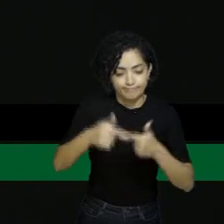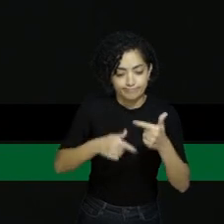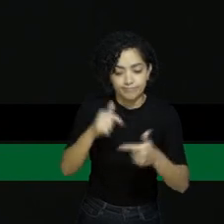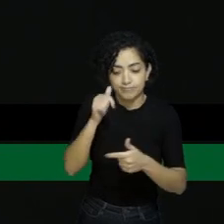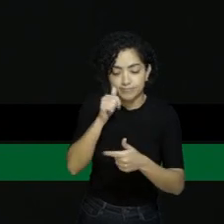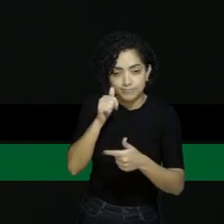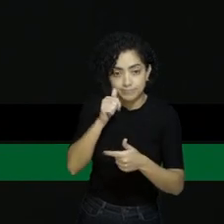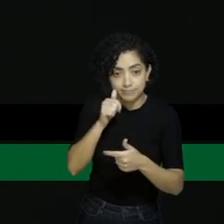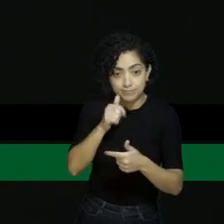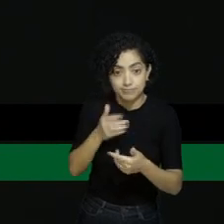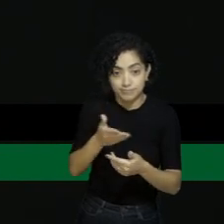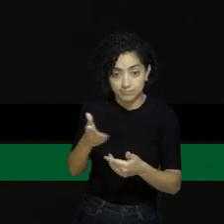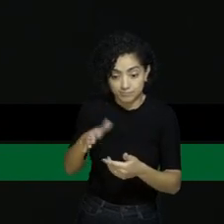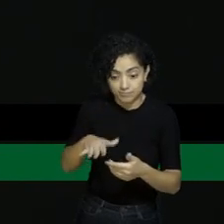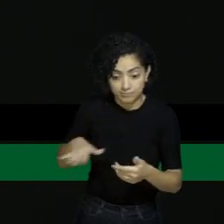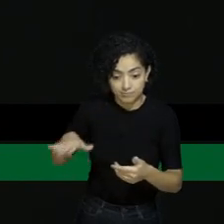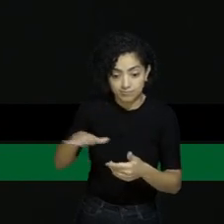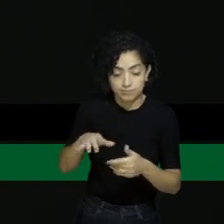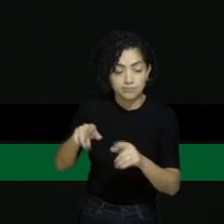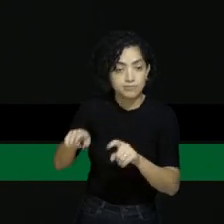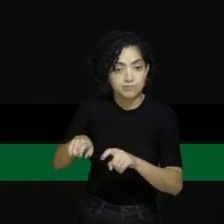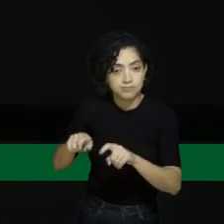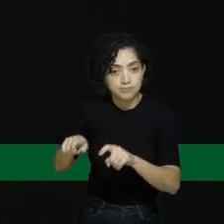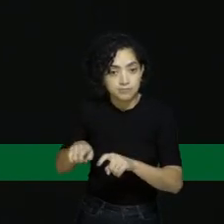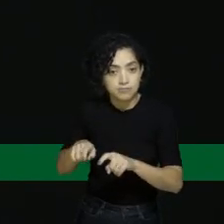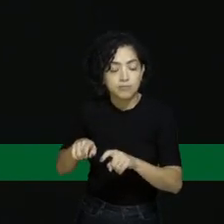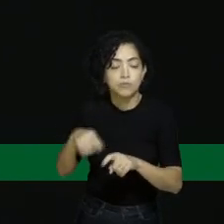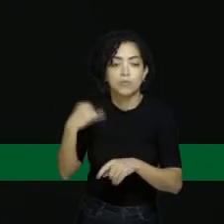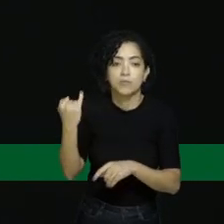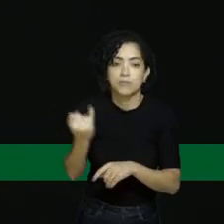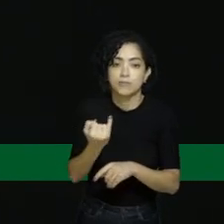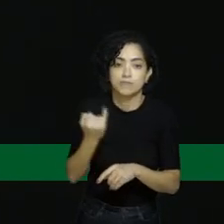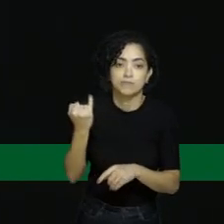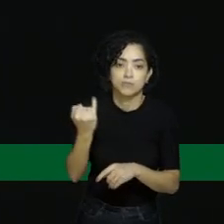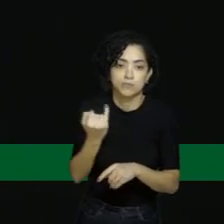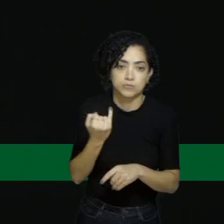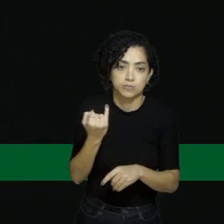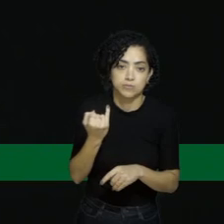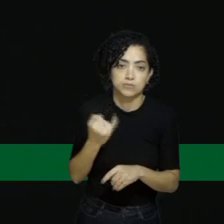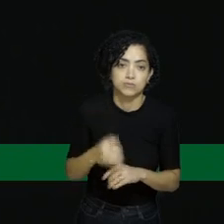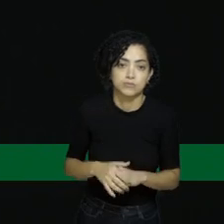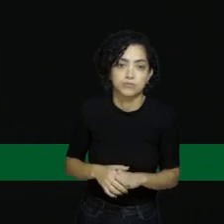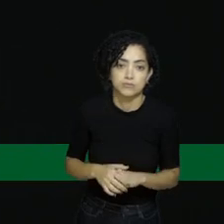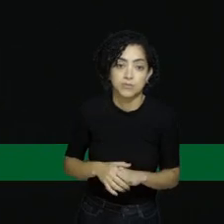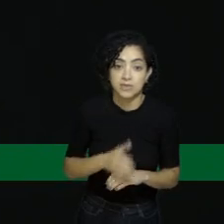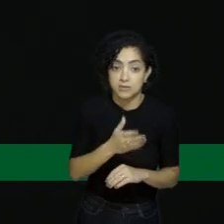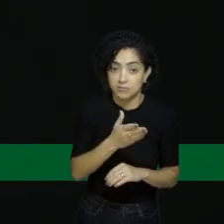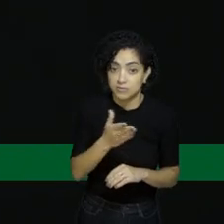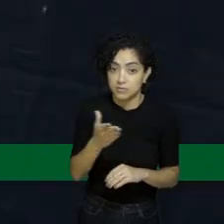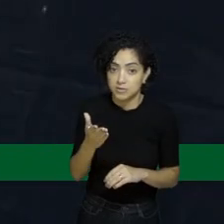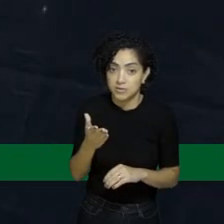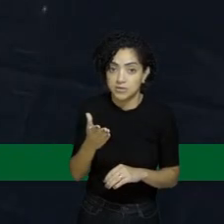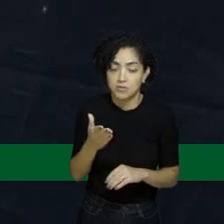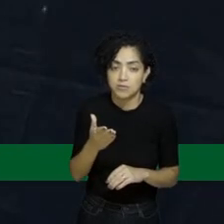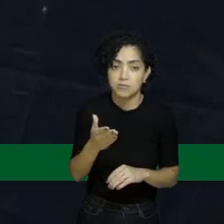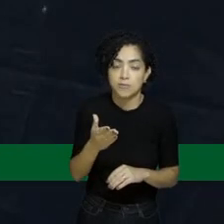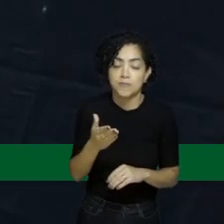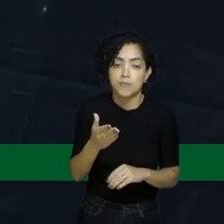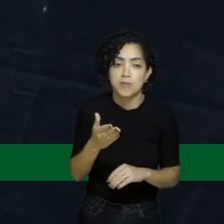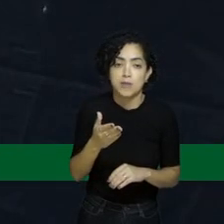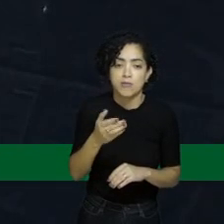mulheres no campo, ele é fundamental, e dizer a vocês que não é muito tempo que